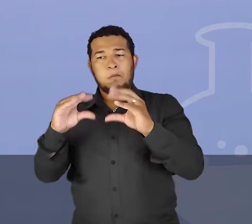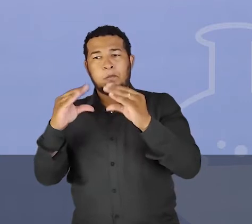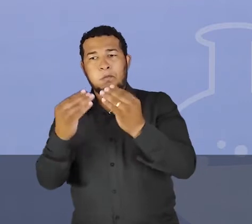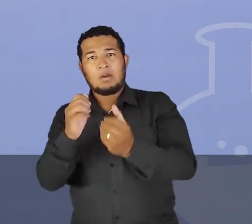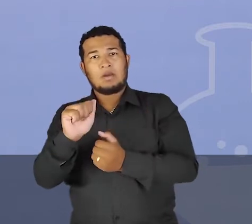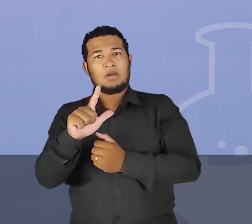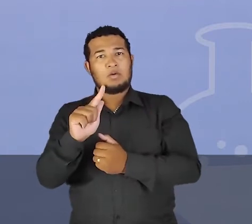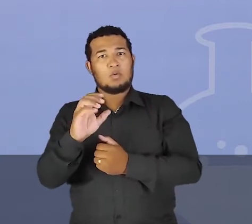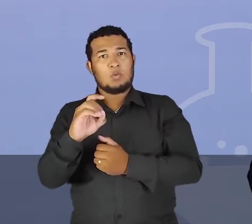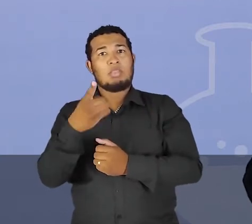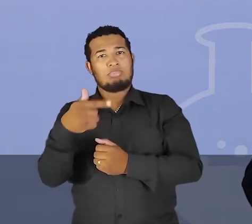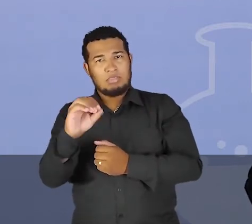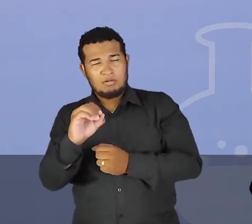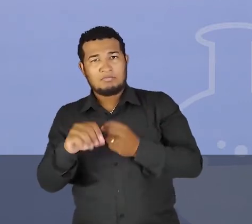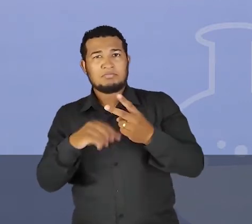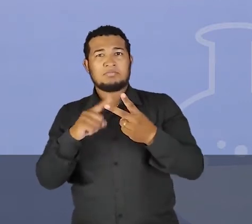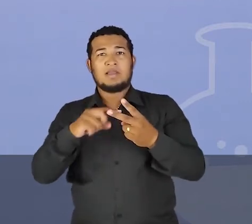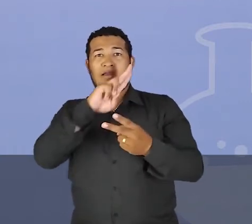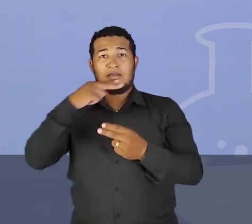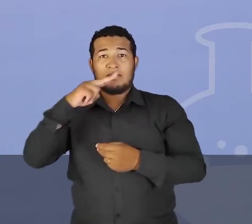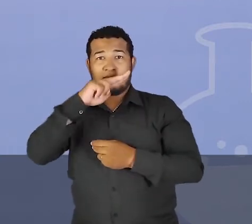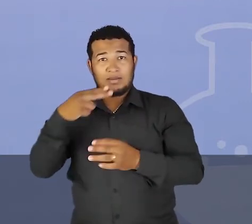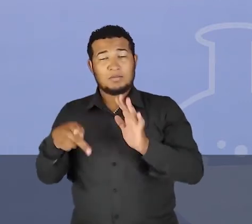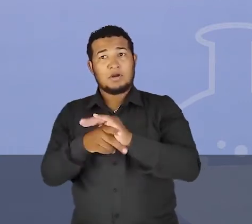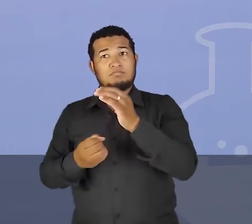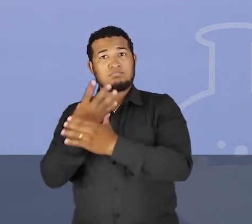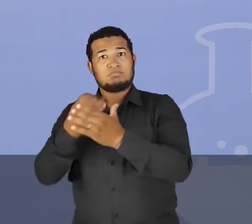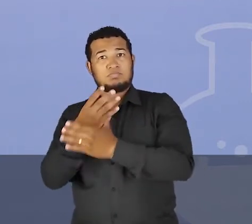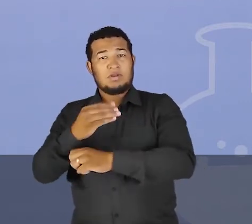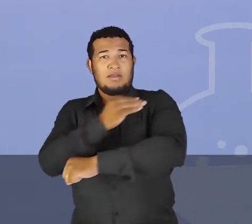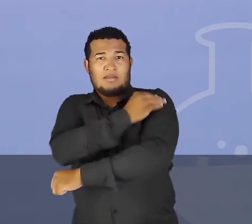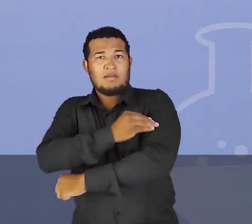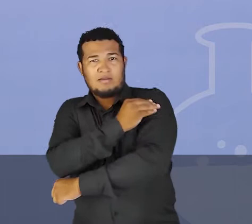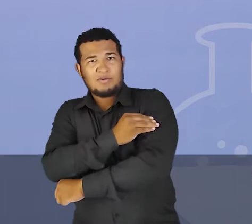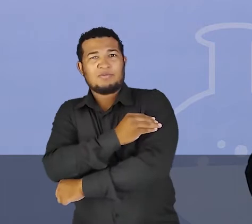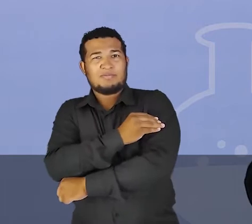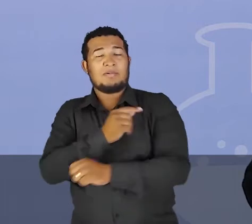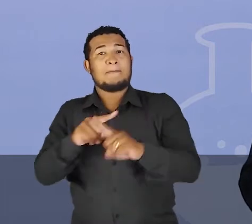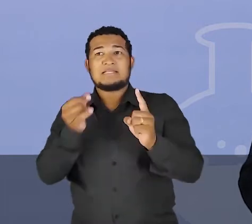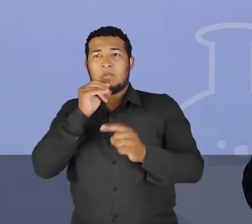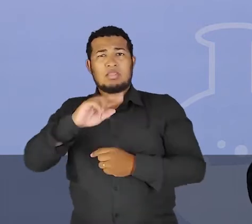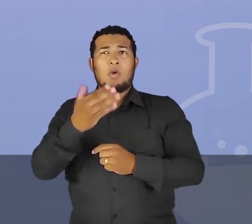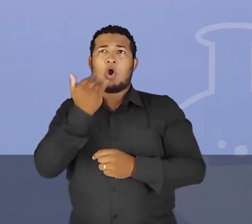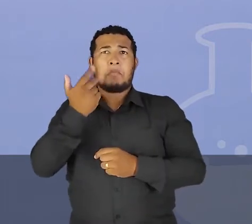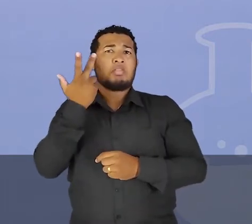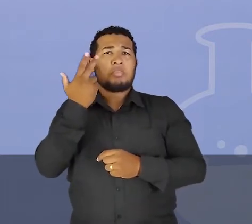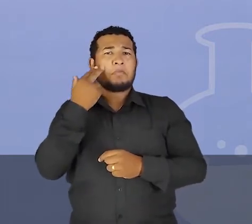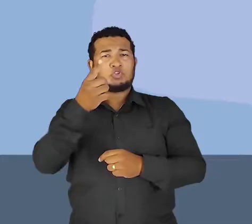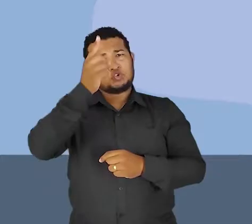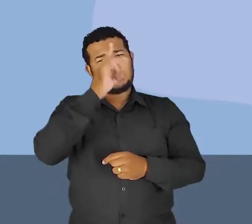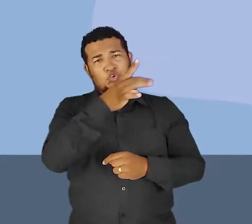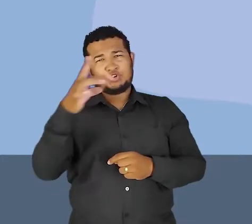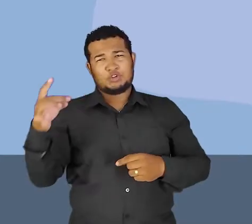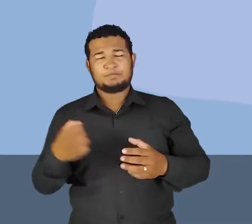de tecido ou para ração, a cana para a produção de álcool, e não o alimento nosso do dia a dia. Retorne para o